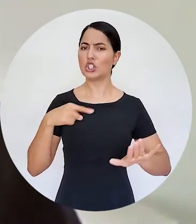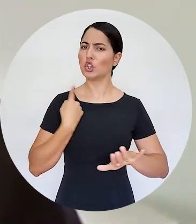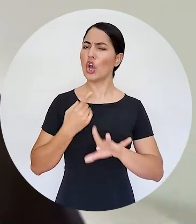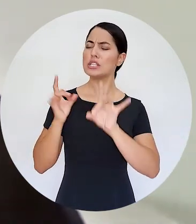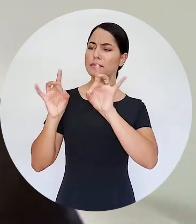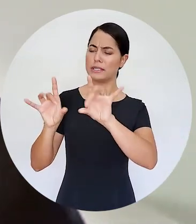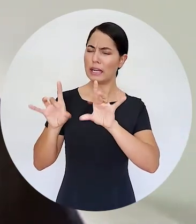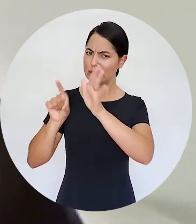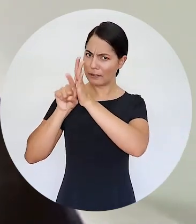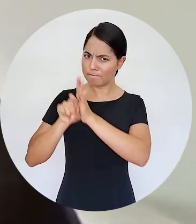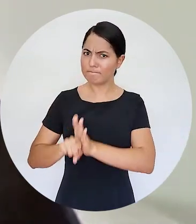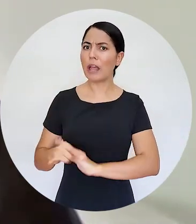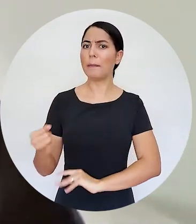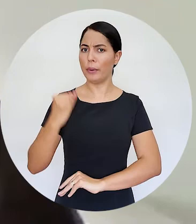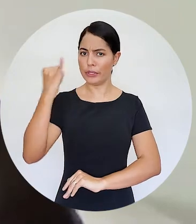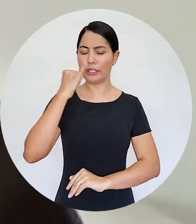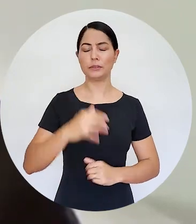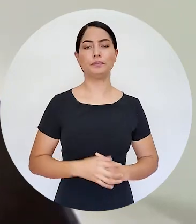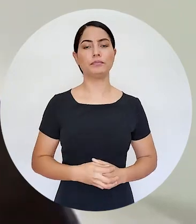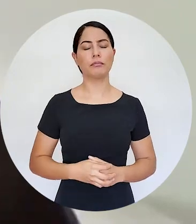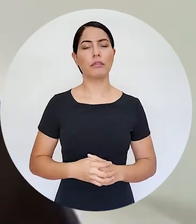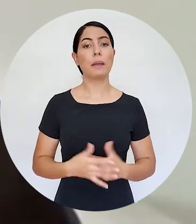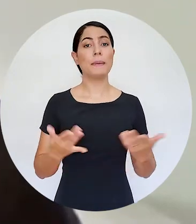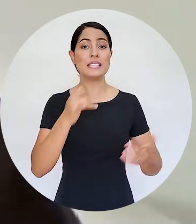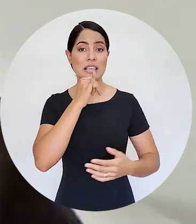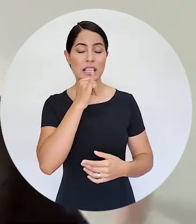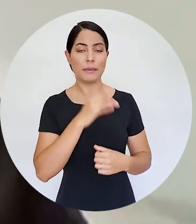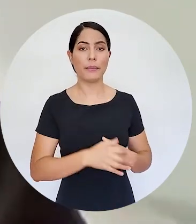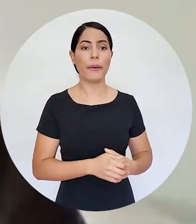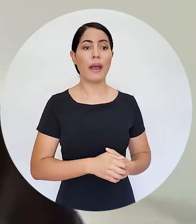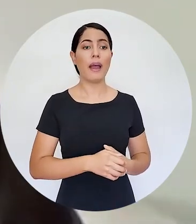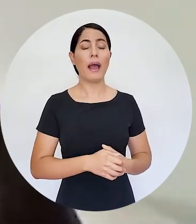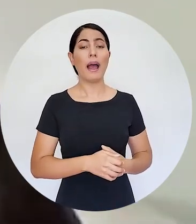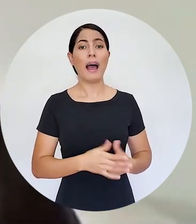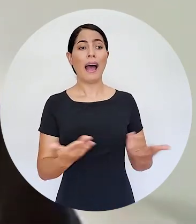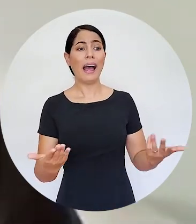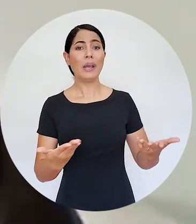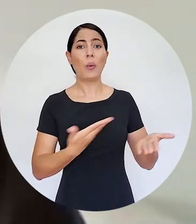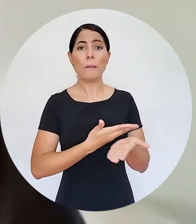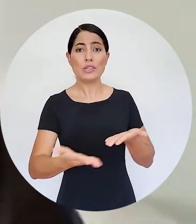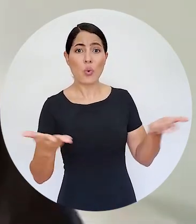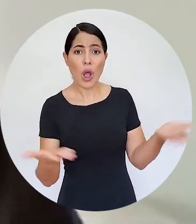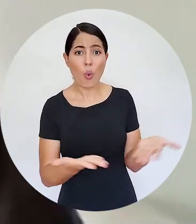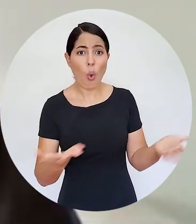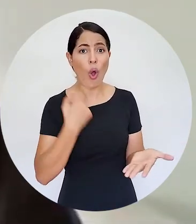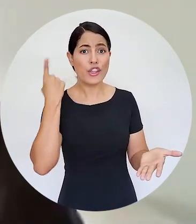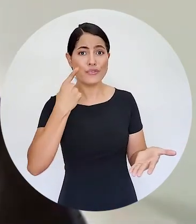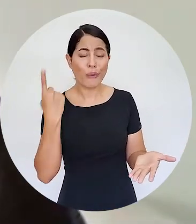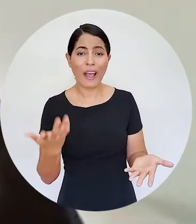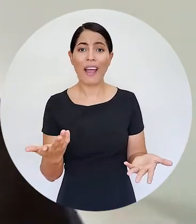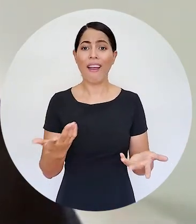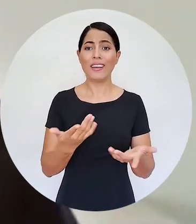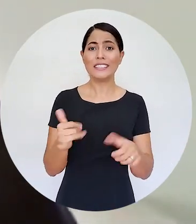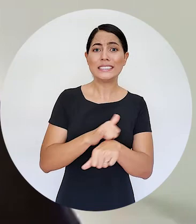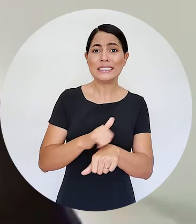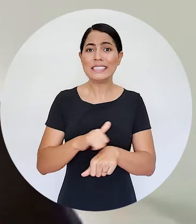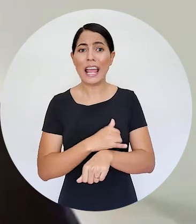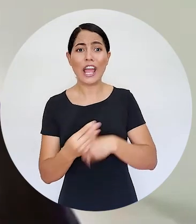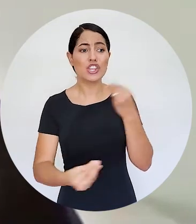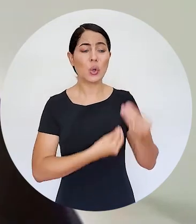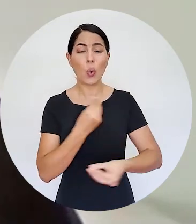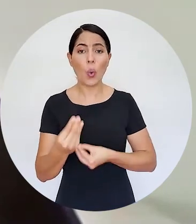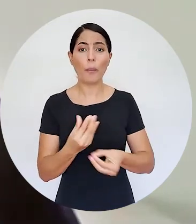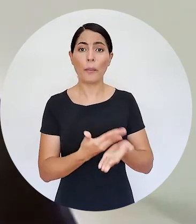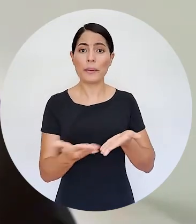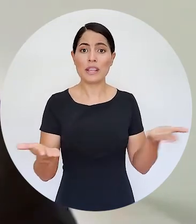lá e se especializar agora mais Amanda Comecei agora e tá surgindo inventário tá sozinha reclamação trabalhista bom uma